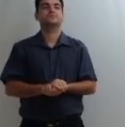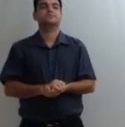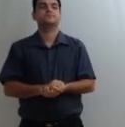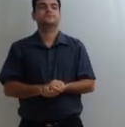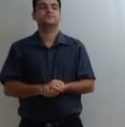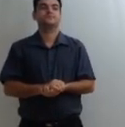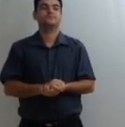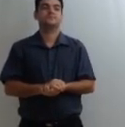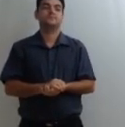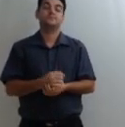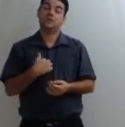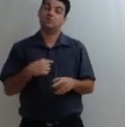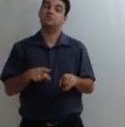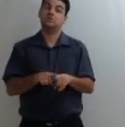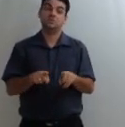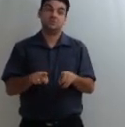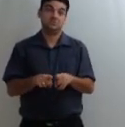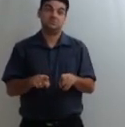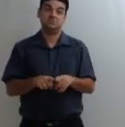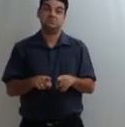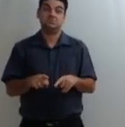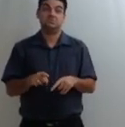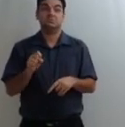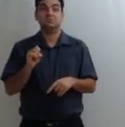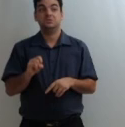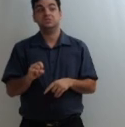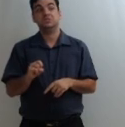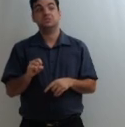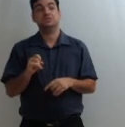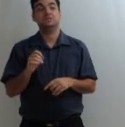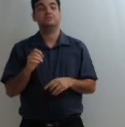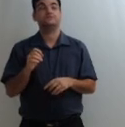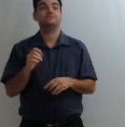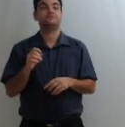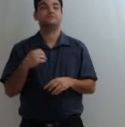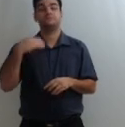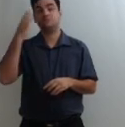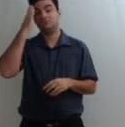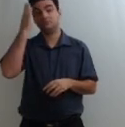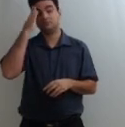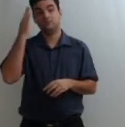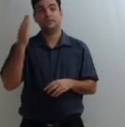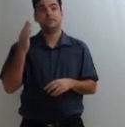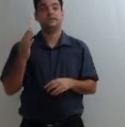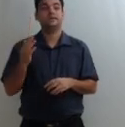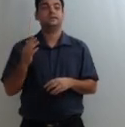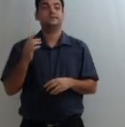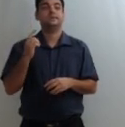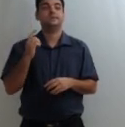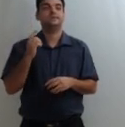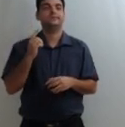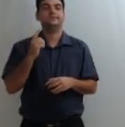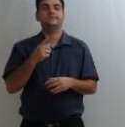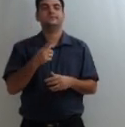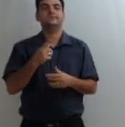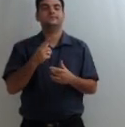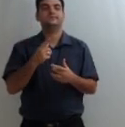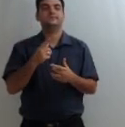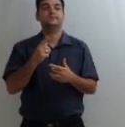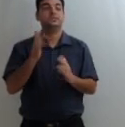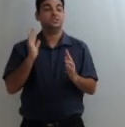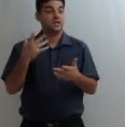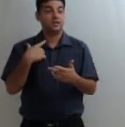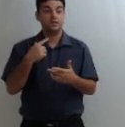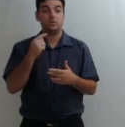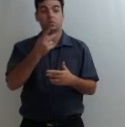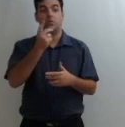também. Se um dos acusados, essa corte, se para um dos acusados, essa corte negou a habeas